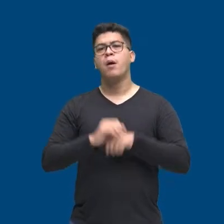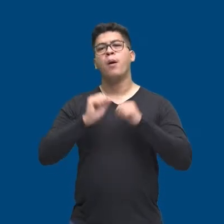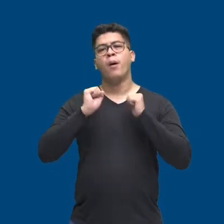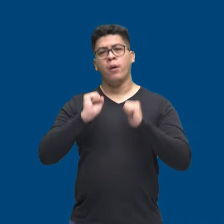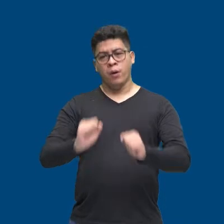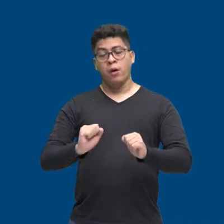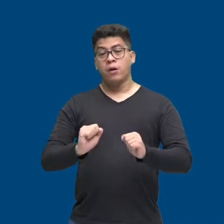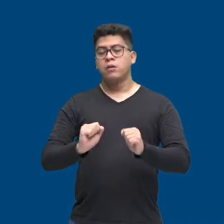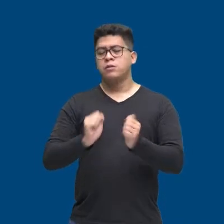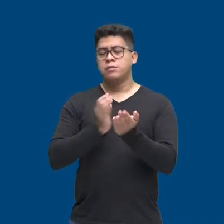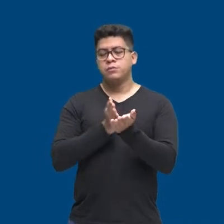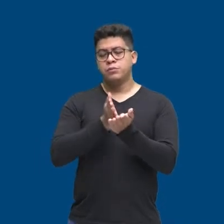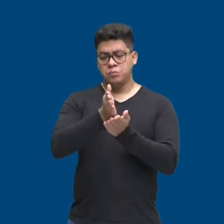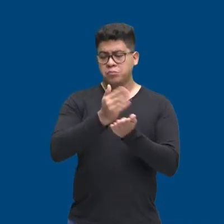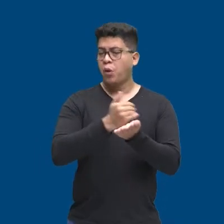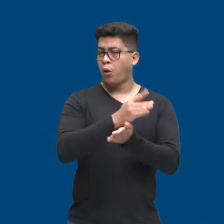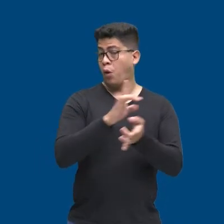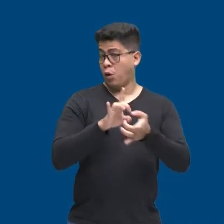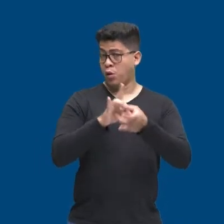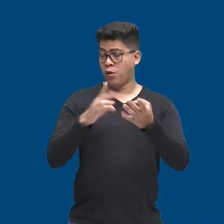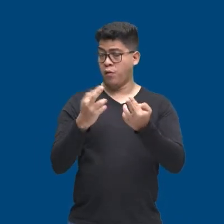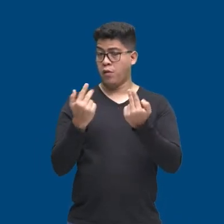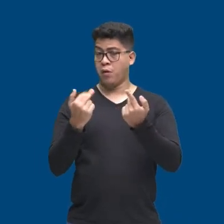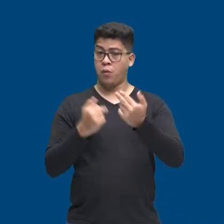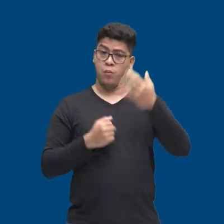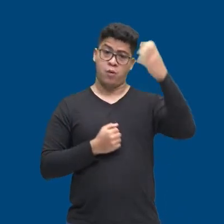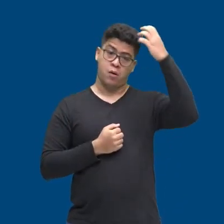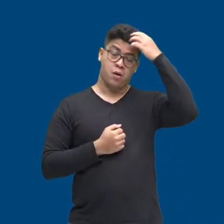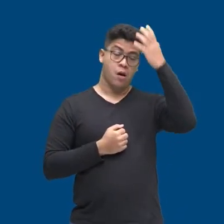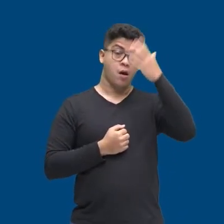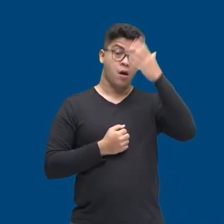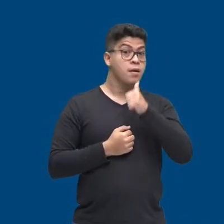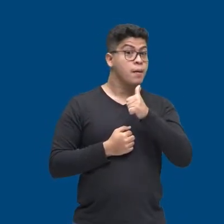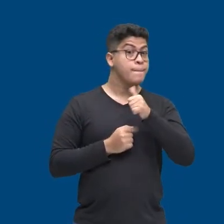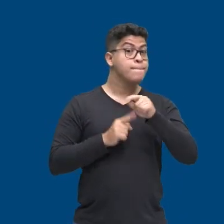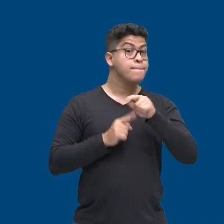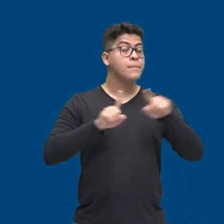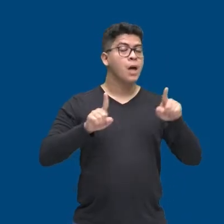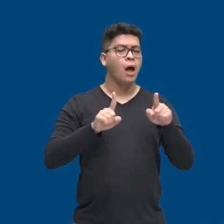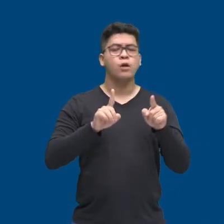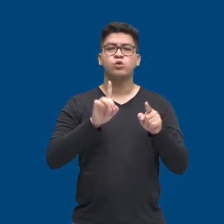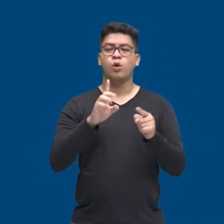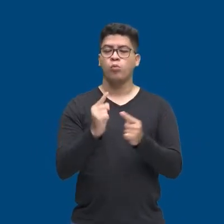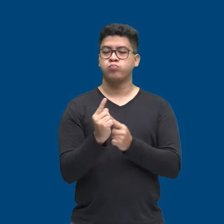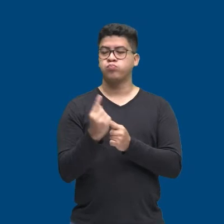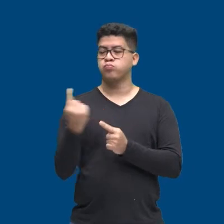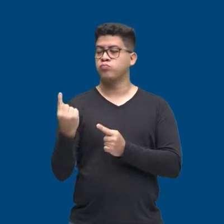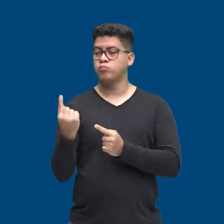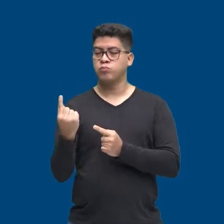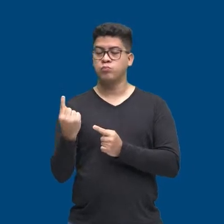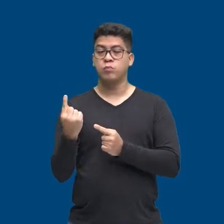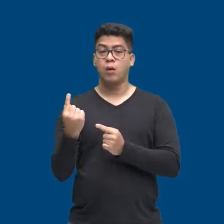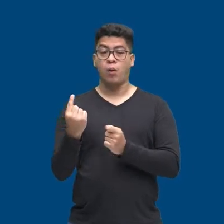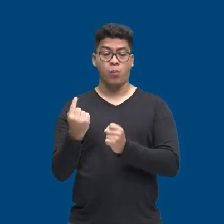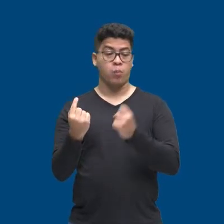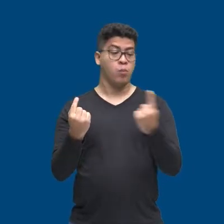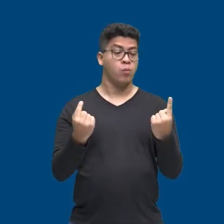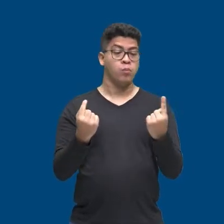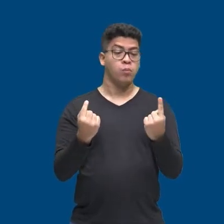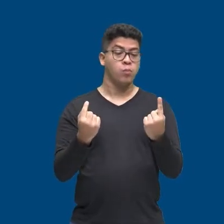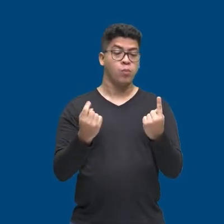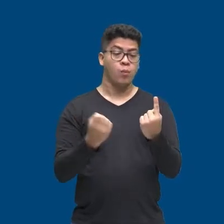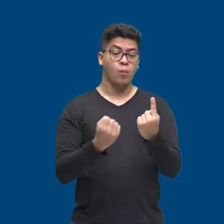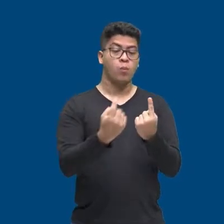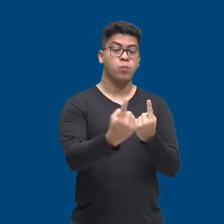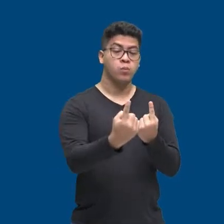quais apenas uma casa por vez certo Então olha só importante